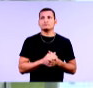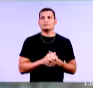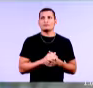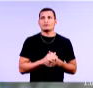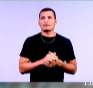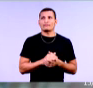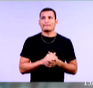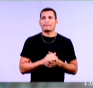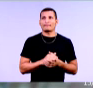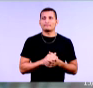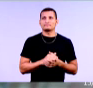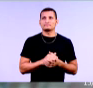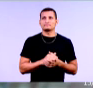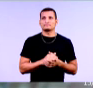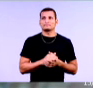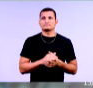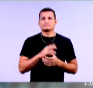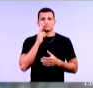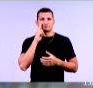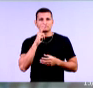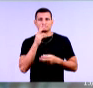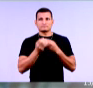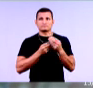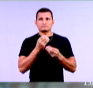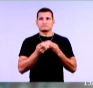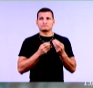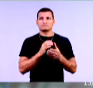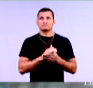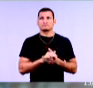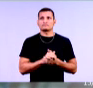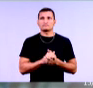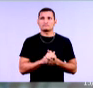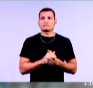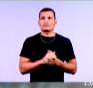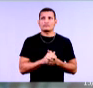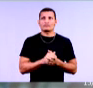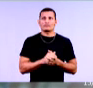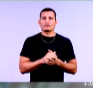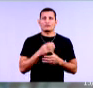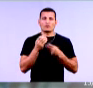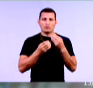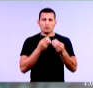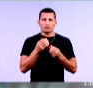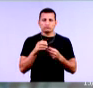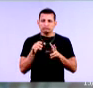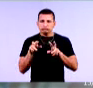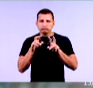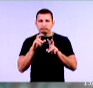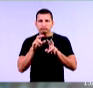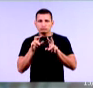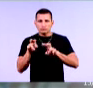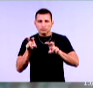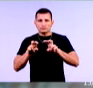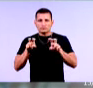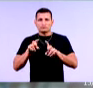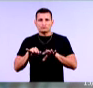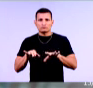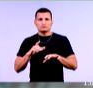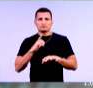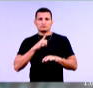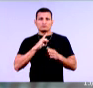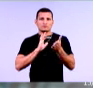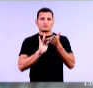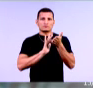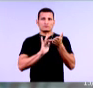Vamos ver como funciona efetivamente, gente? Olha aqui. Como eu falaria para o computador, olha, que existe o